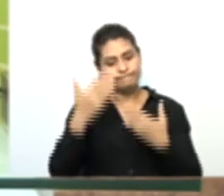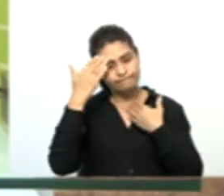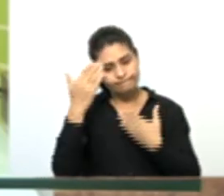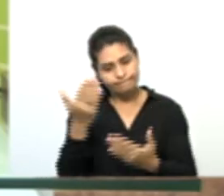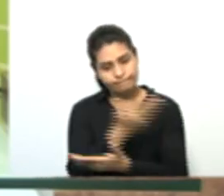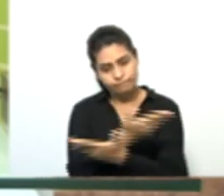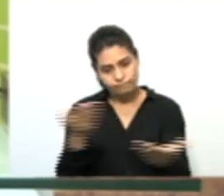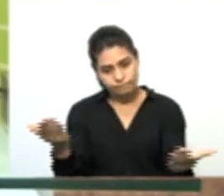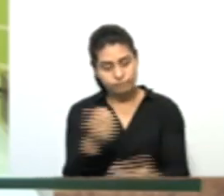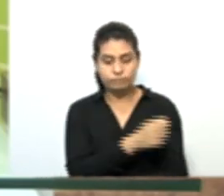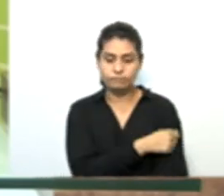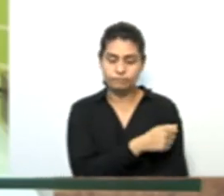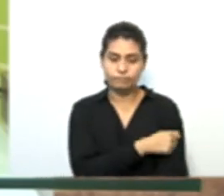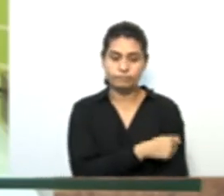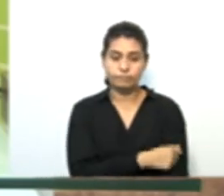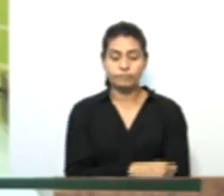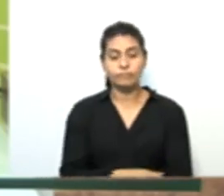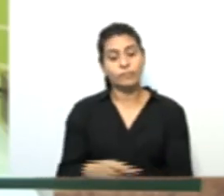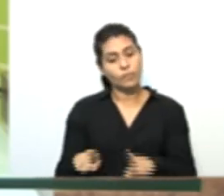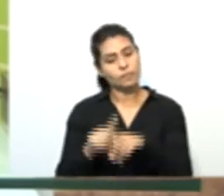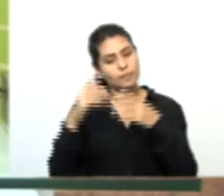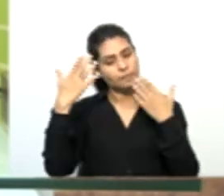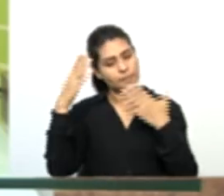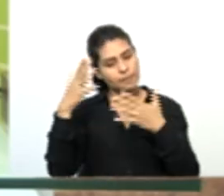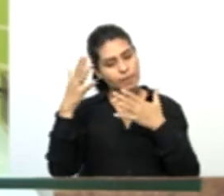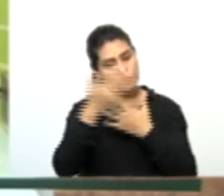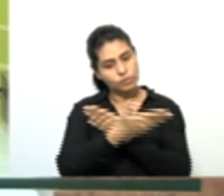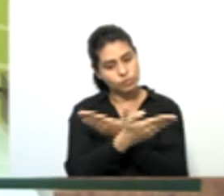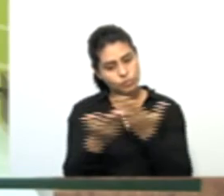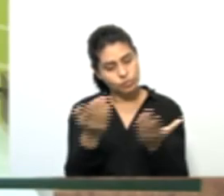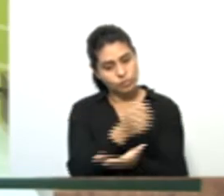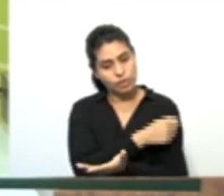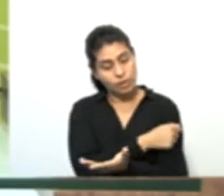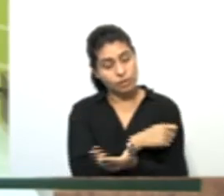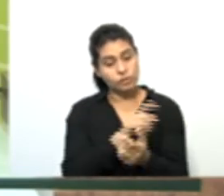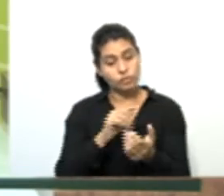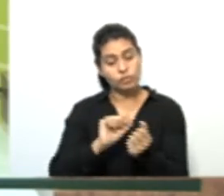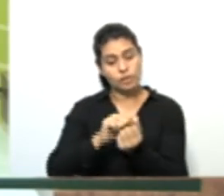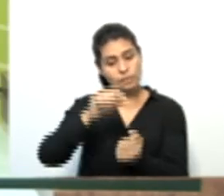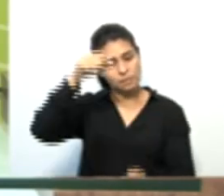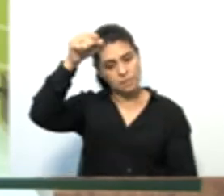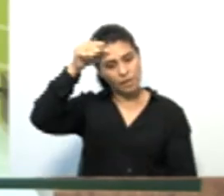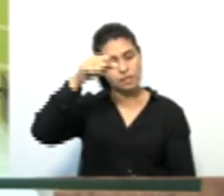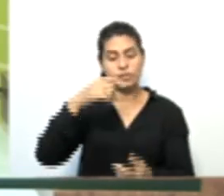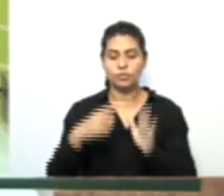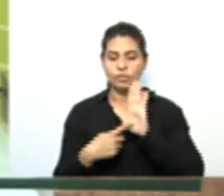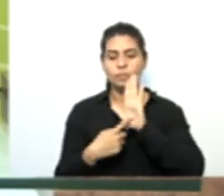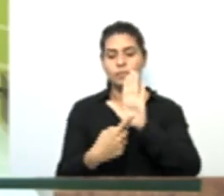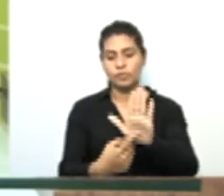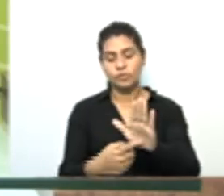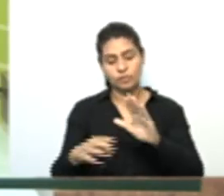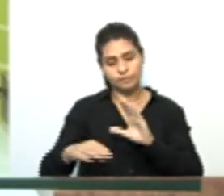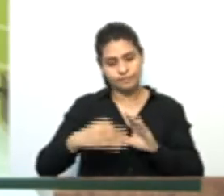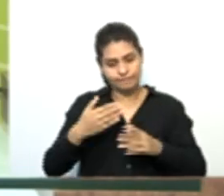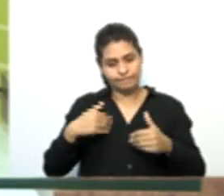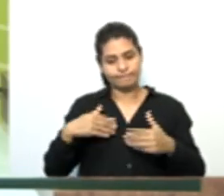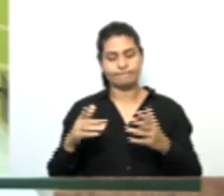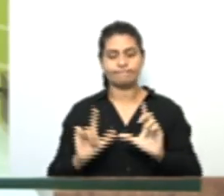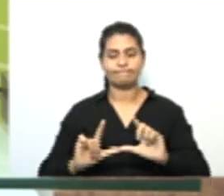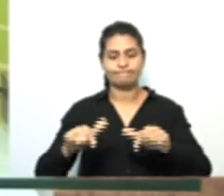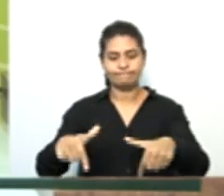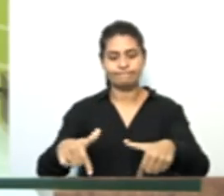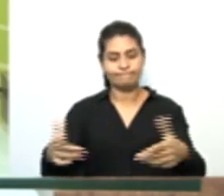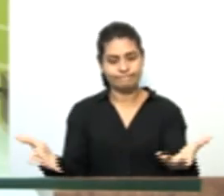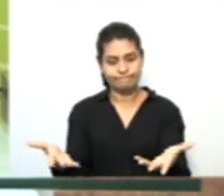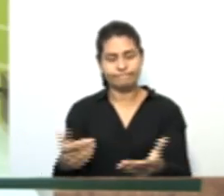Agradecemos a participação de vocês. Eu quero parabenizar todos pela produção dos banners, dos pôsteres que receberam aqui seus